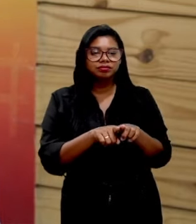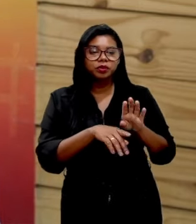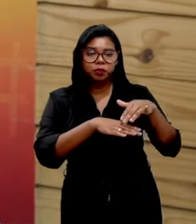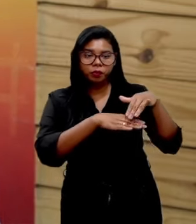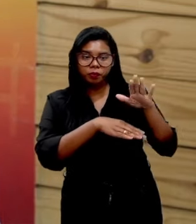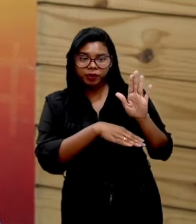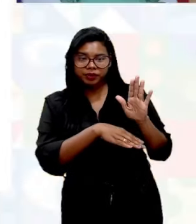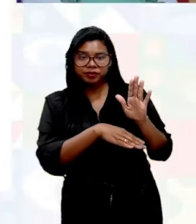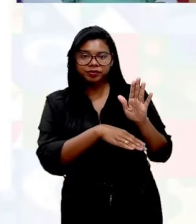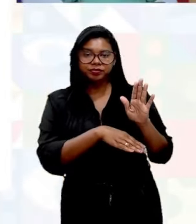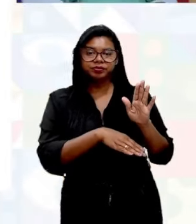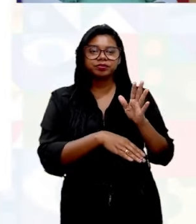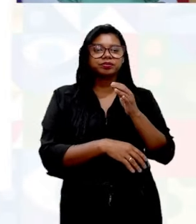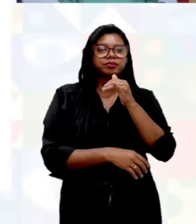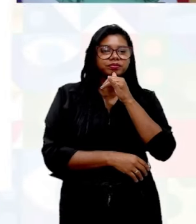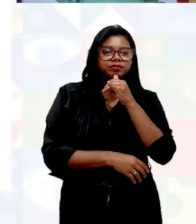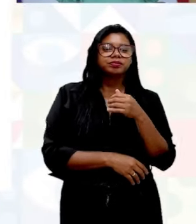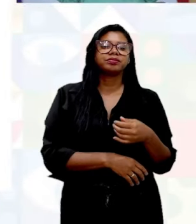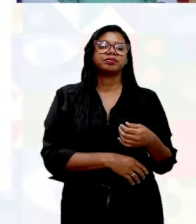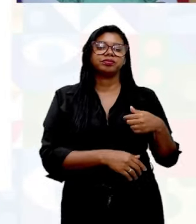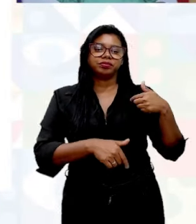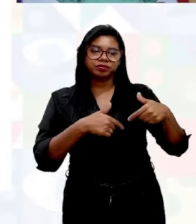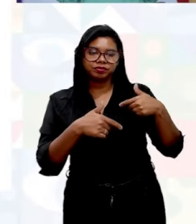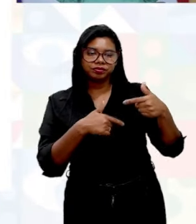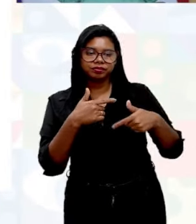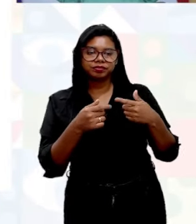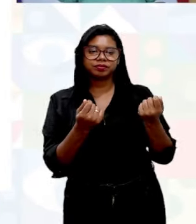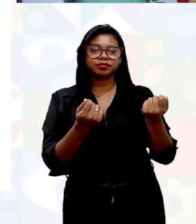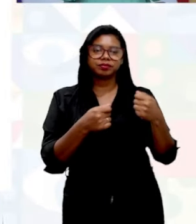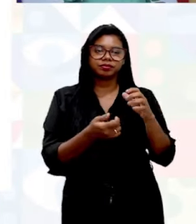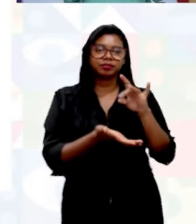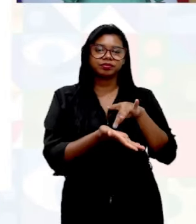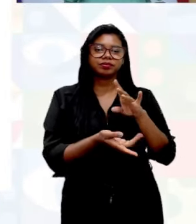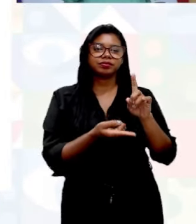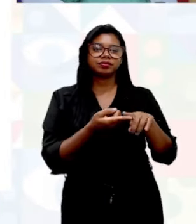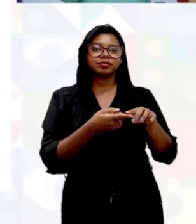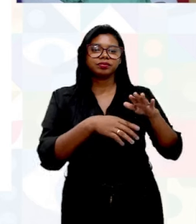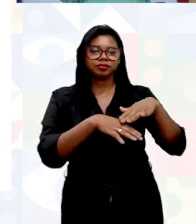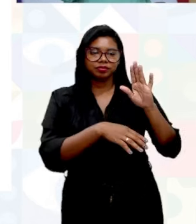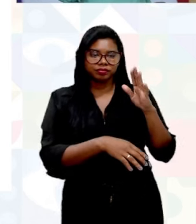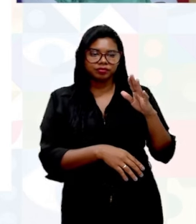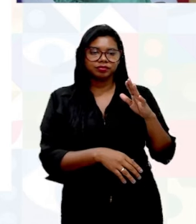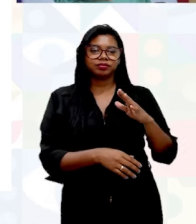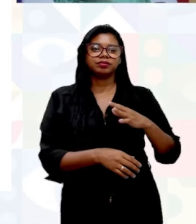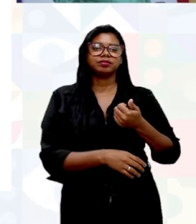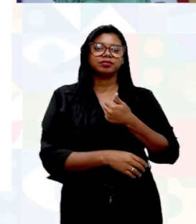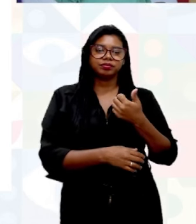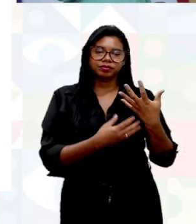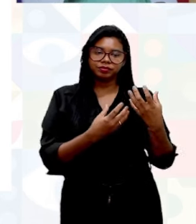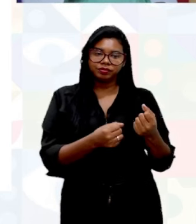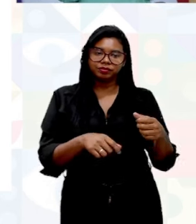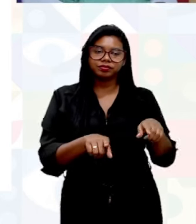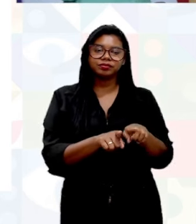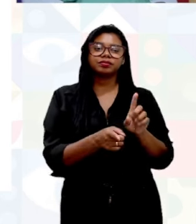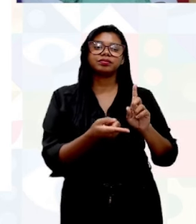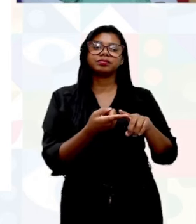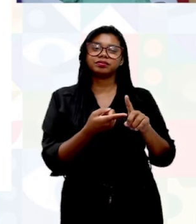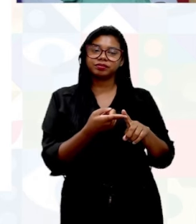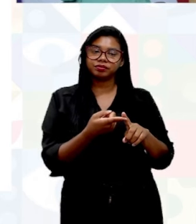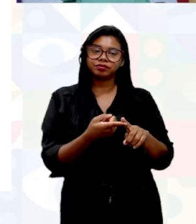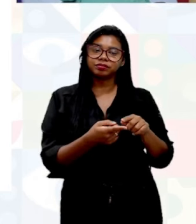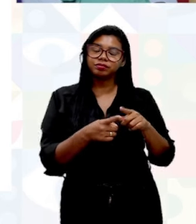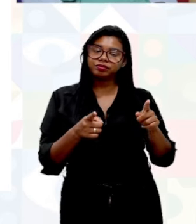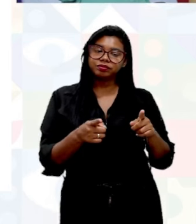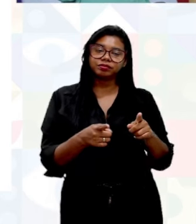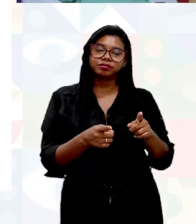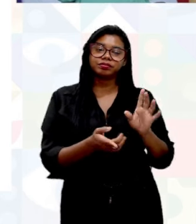mais, aquele serviço, ele pode ter uma margem de lucro bem positiva e é aceitável. Mas é crucial,